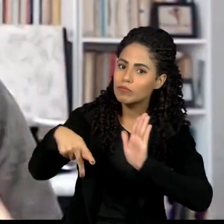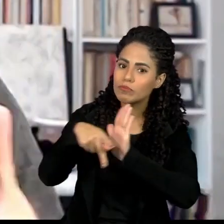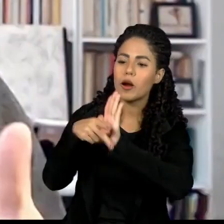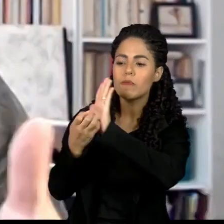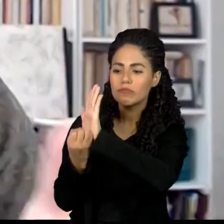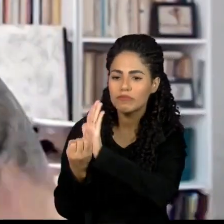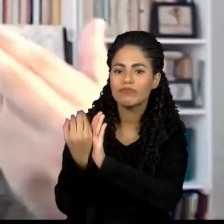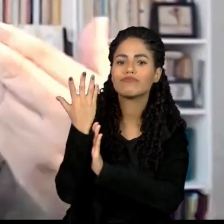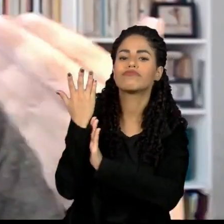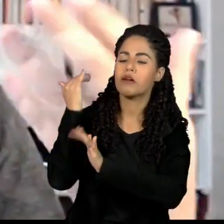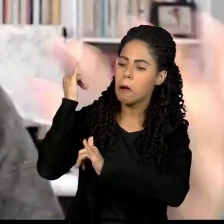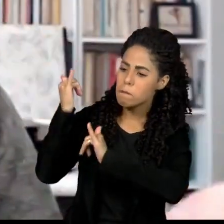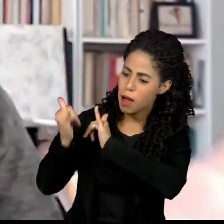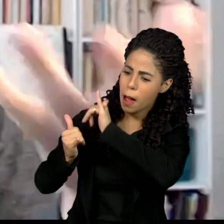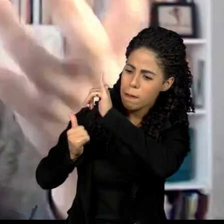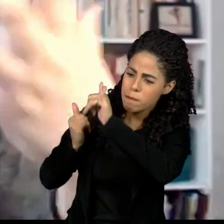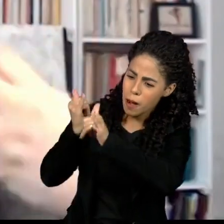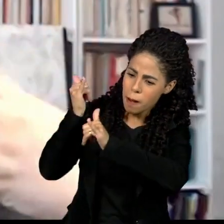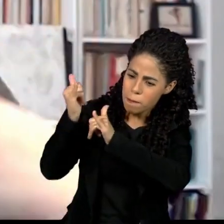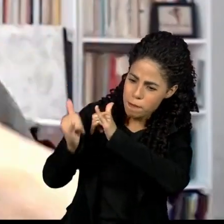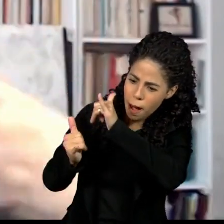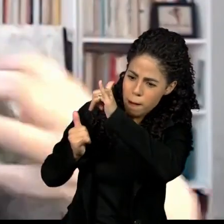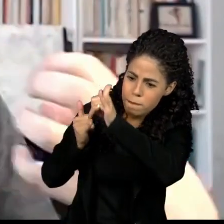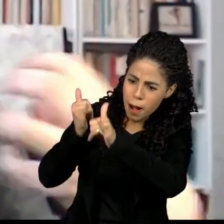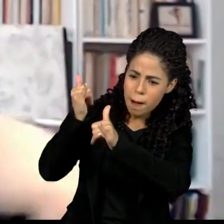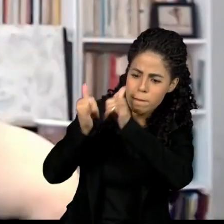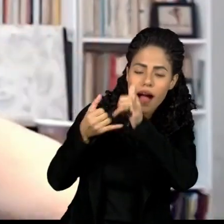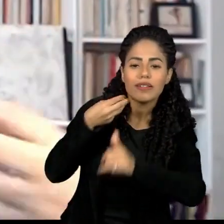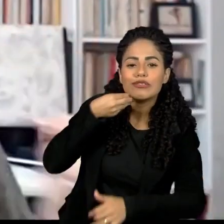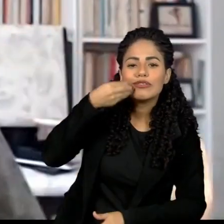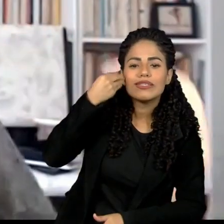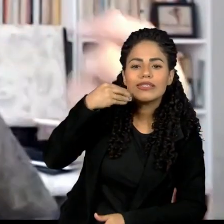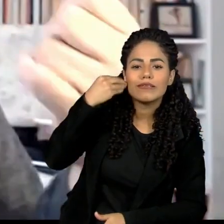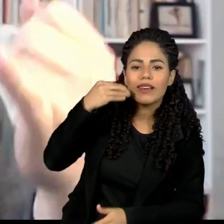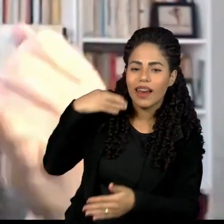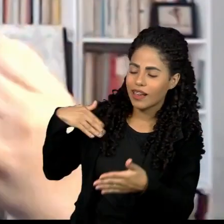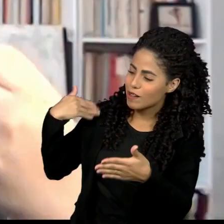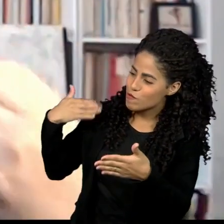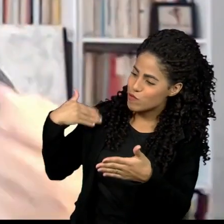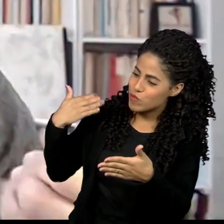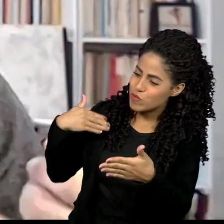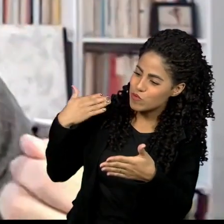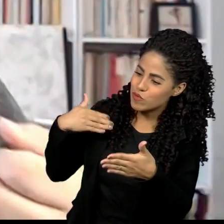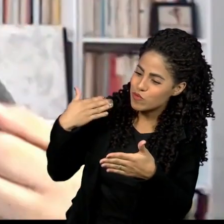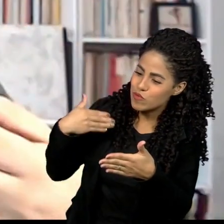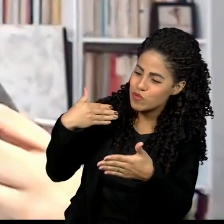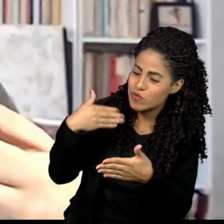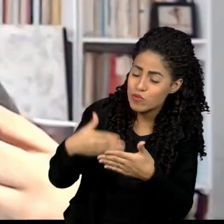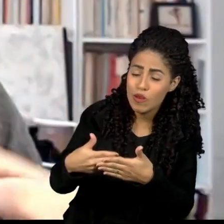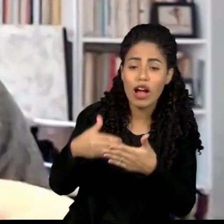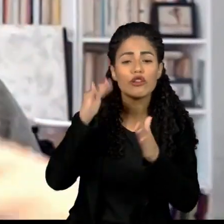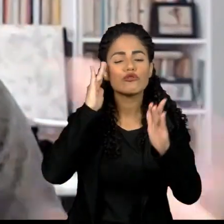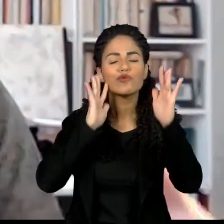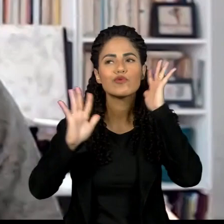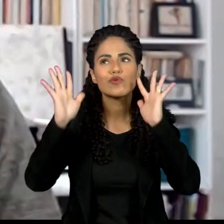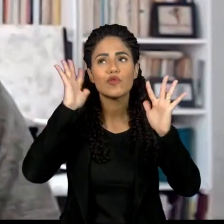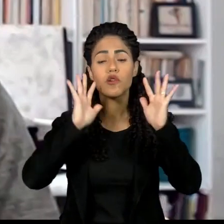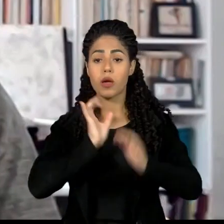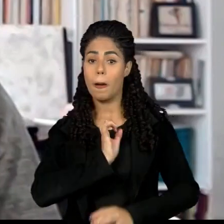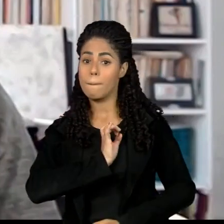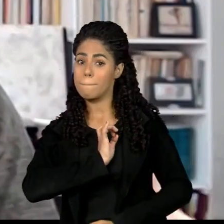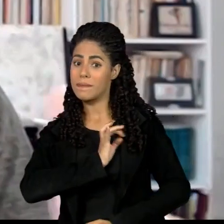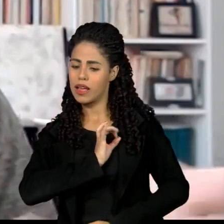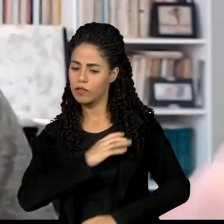se reconhece nelas porque elas falam de experiências vivas, né? Elas falam de nossos sonhos, de nossos medos. É assim